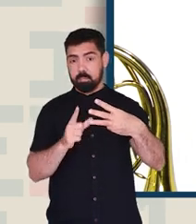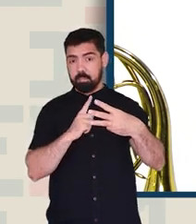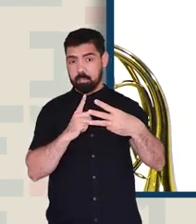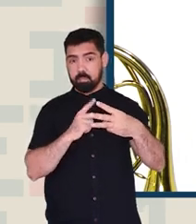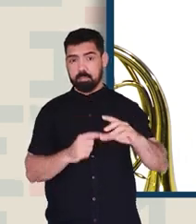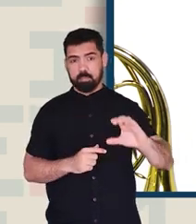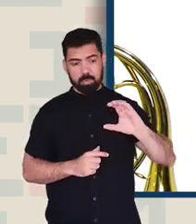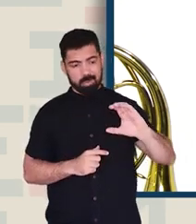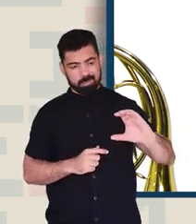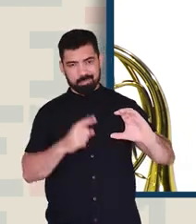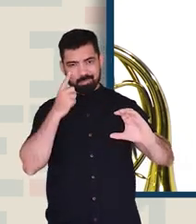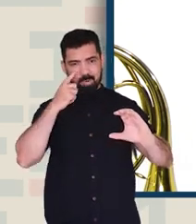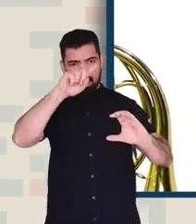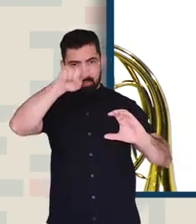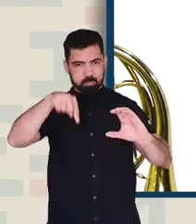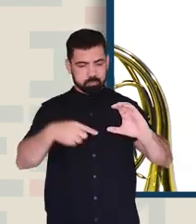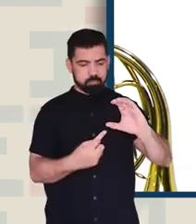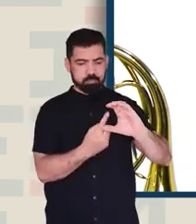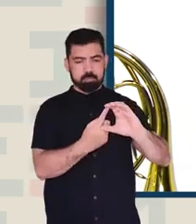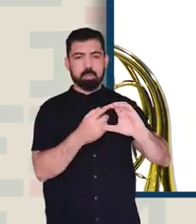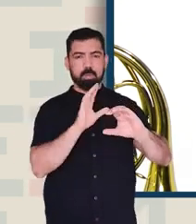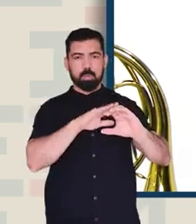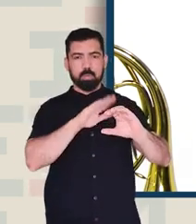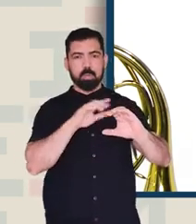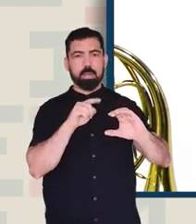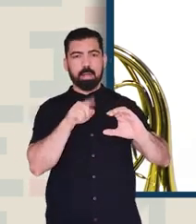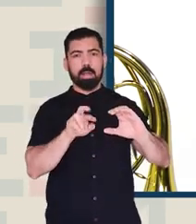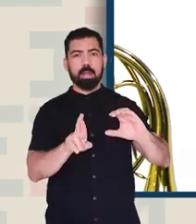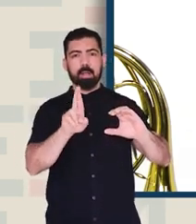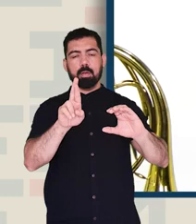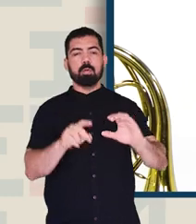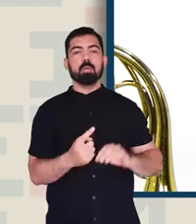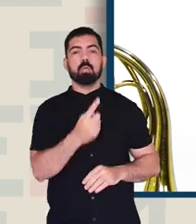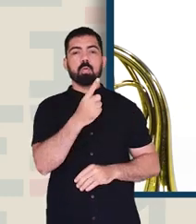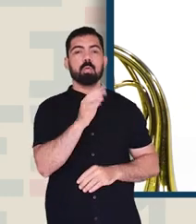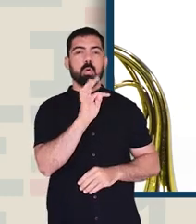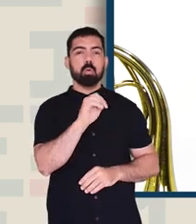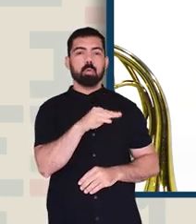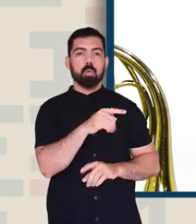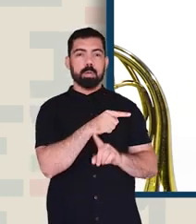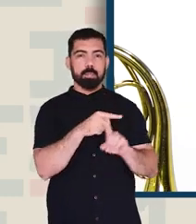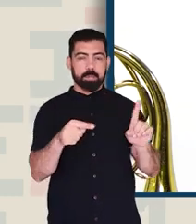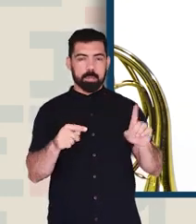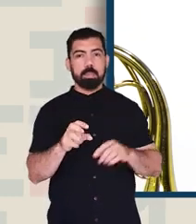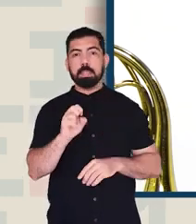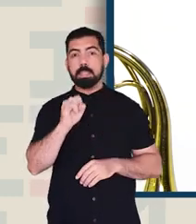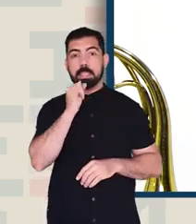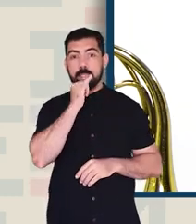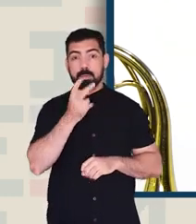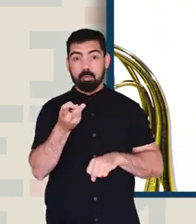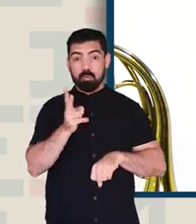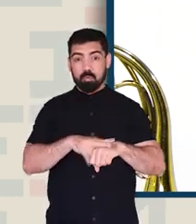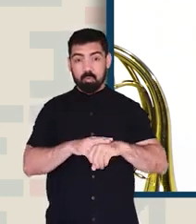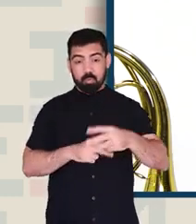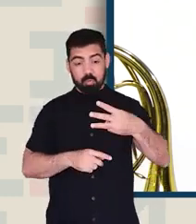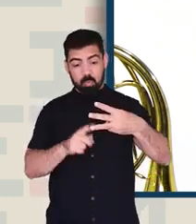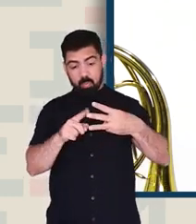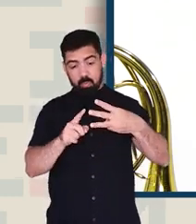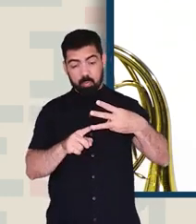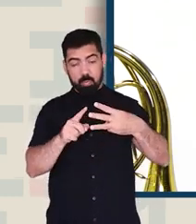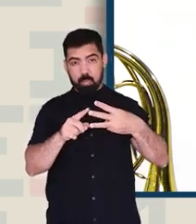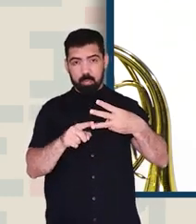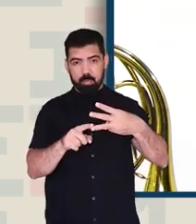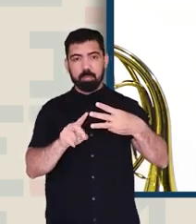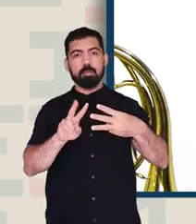essa bomba bem grande aqui, e essa bomba ela vai ser responsável por um tom e meio. Então, quando eu combino o segundo